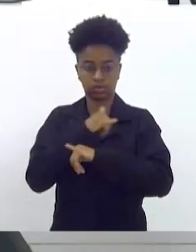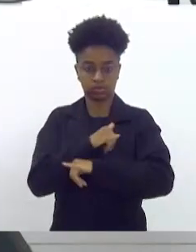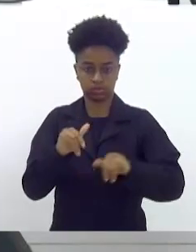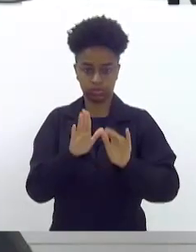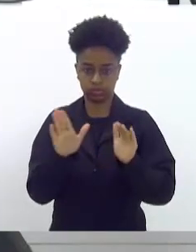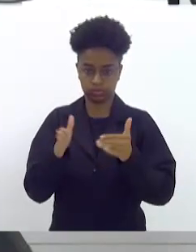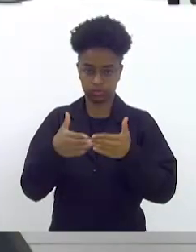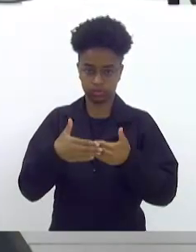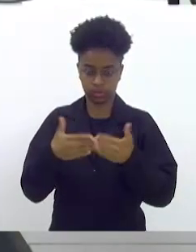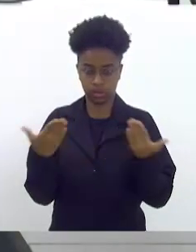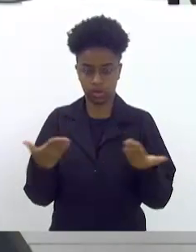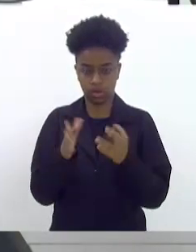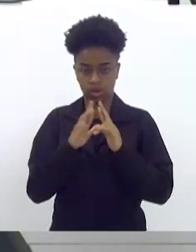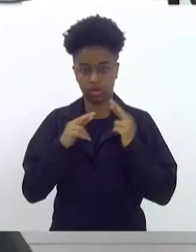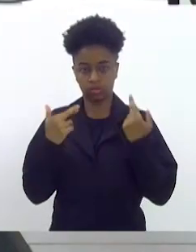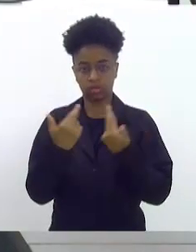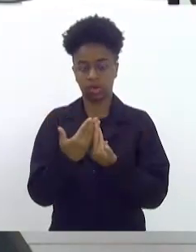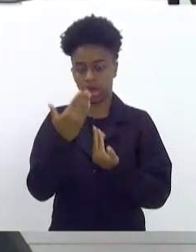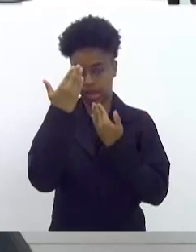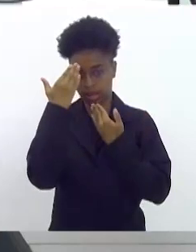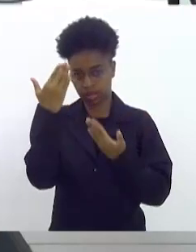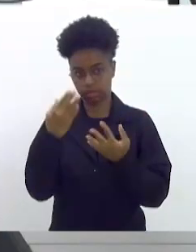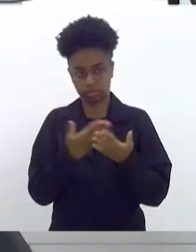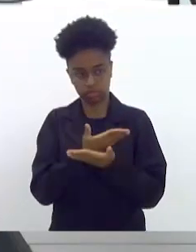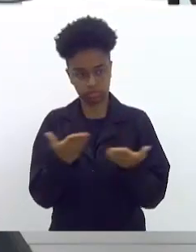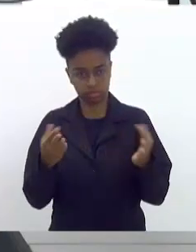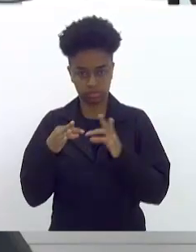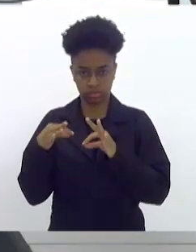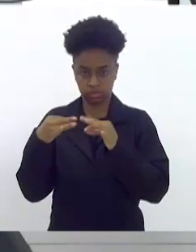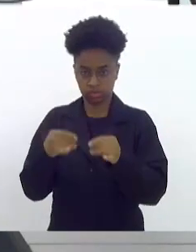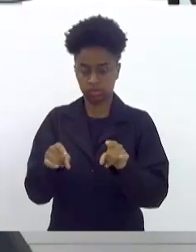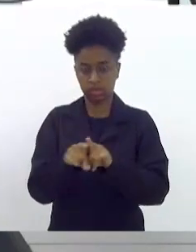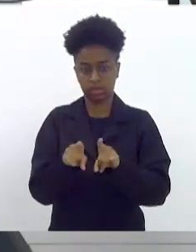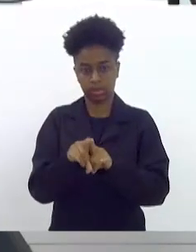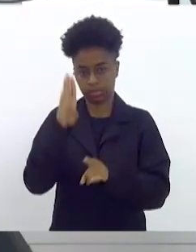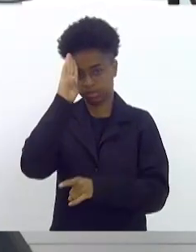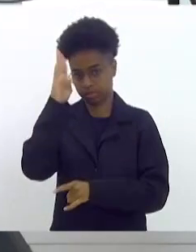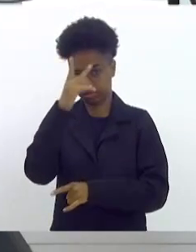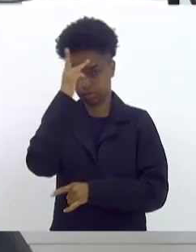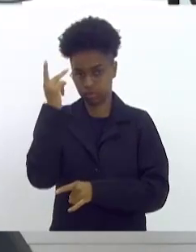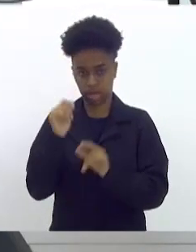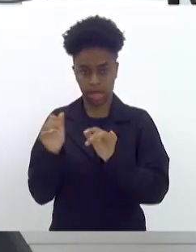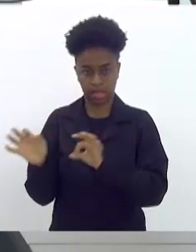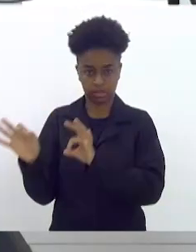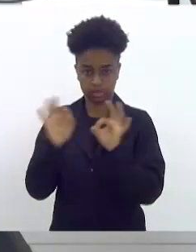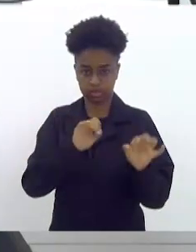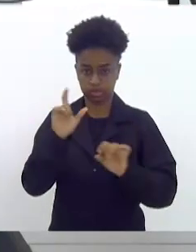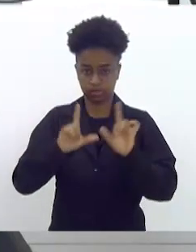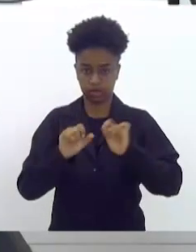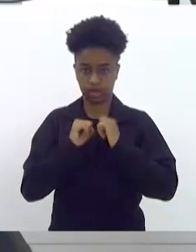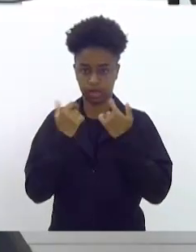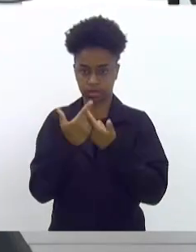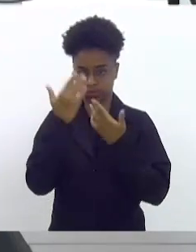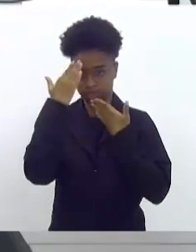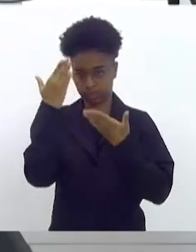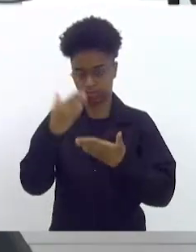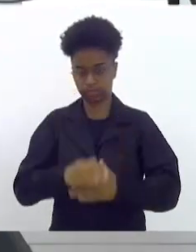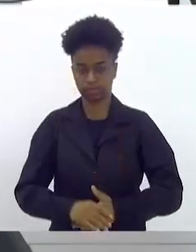encerrada a presente reunião, agradecendo a todas e todos, sobretudo aqueles que nos acompanham pela TV Alerj. Obrigada.